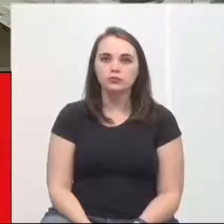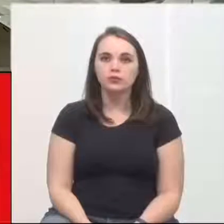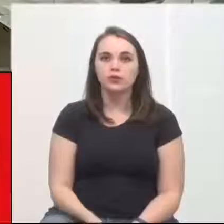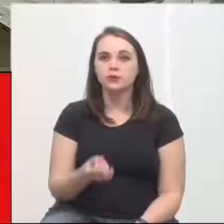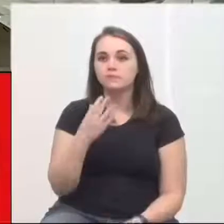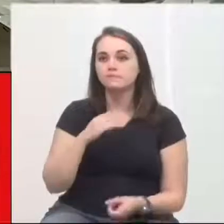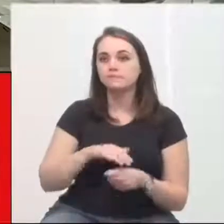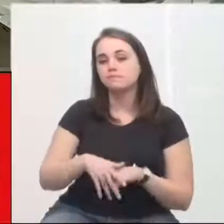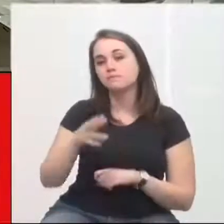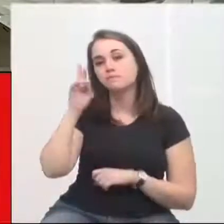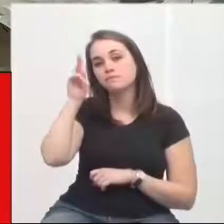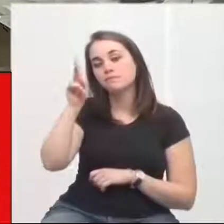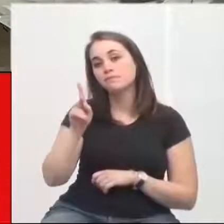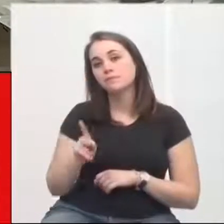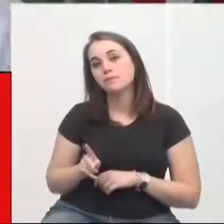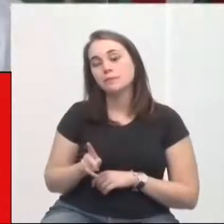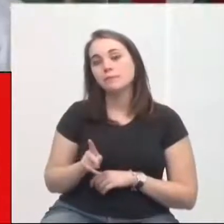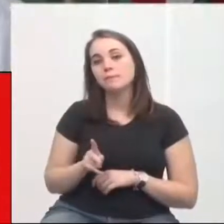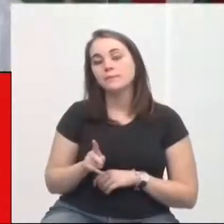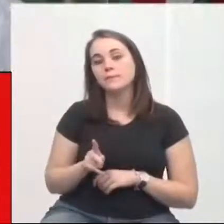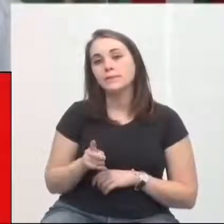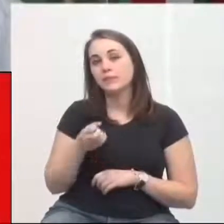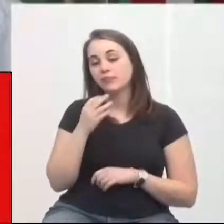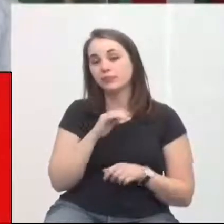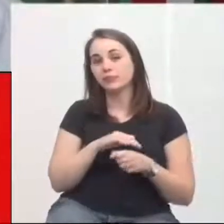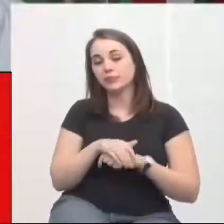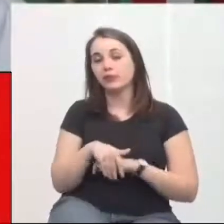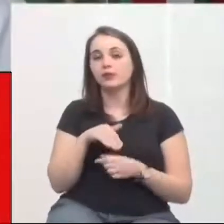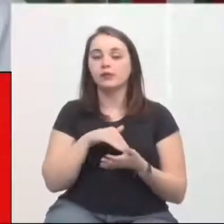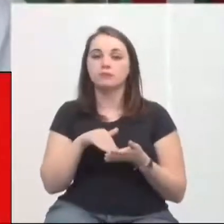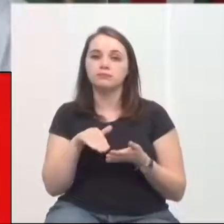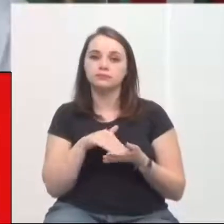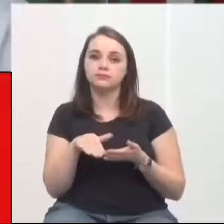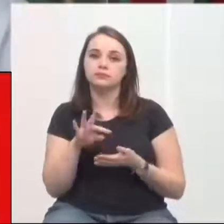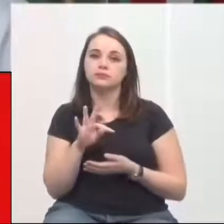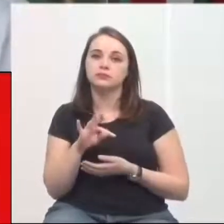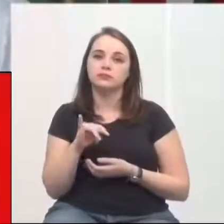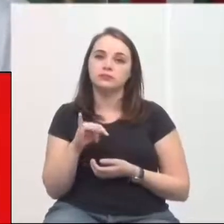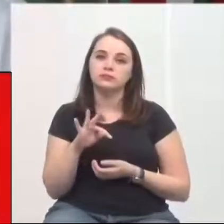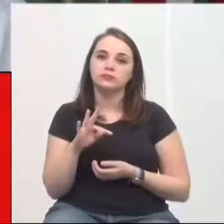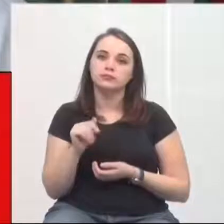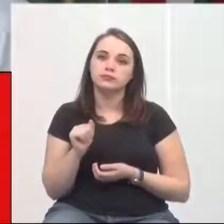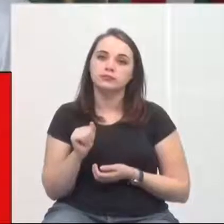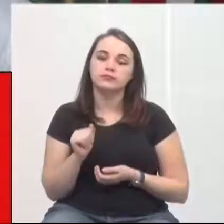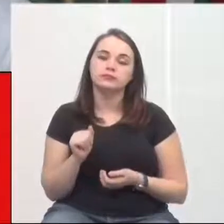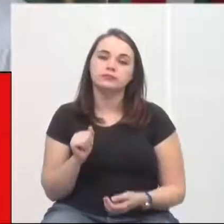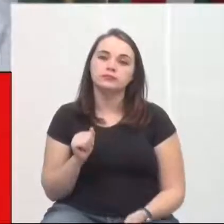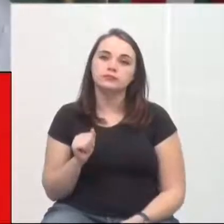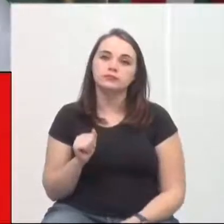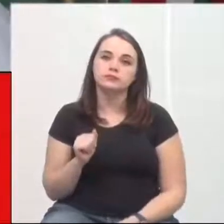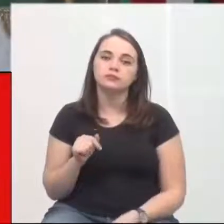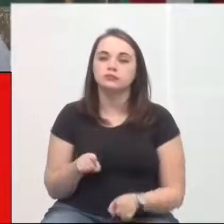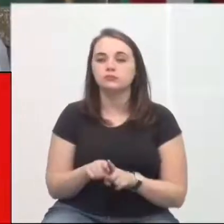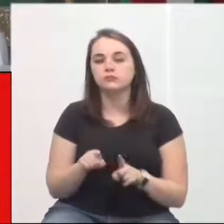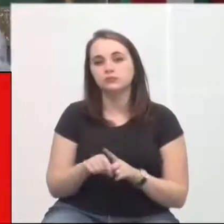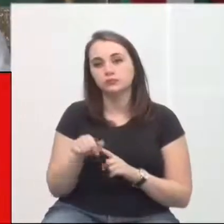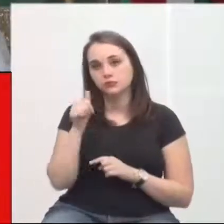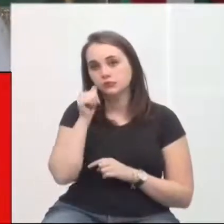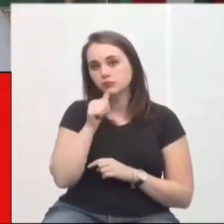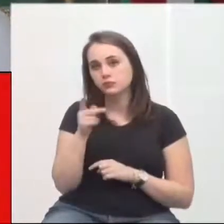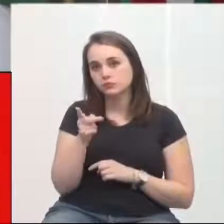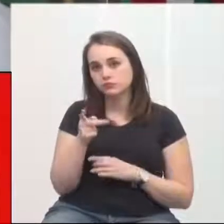Boa noite, senhor presidente. Boa noite, o secretário Tita Belloli, a Joyce, a